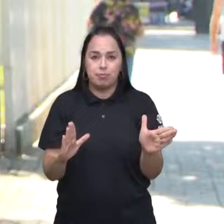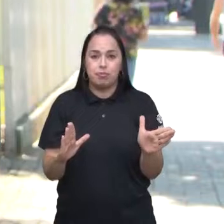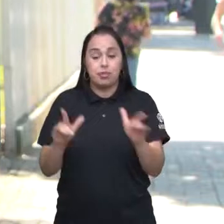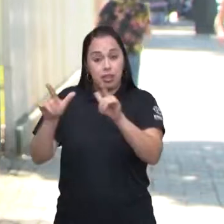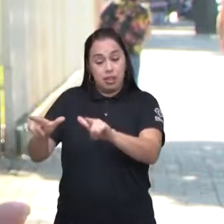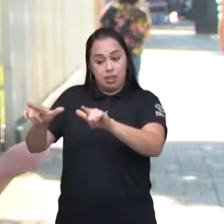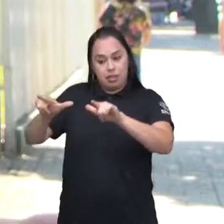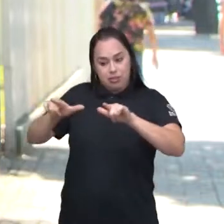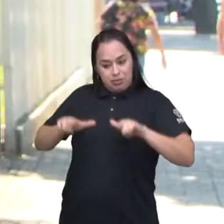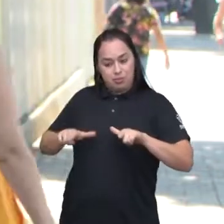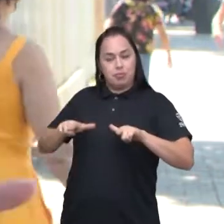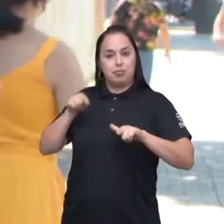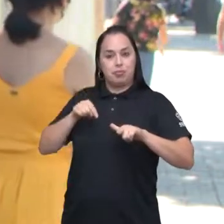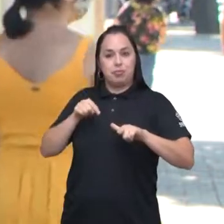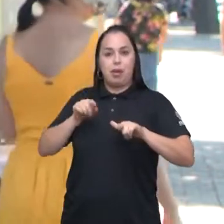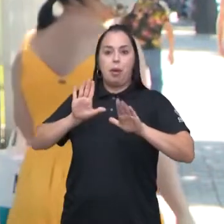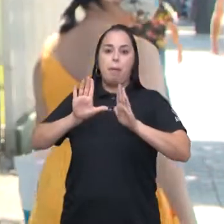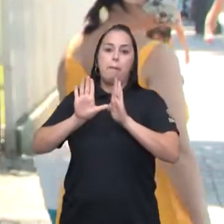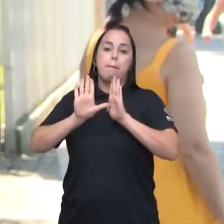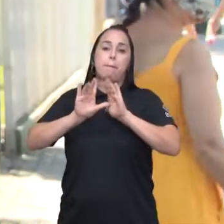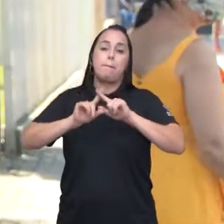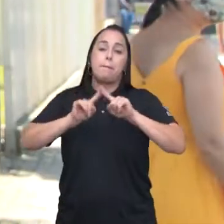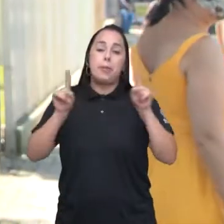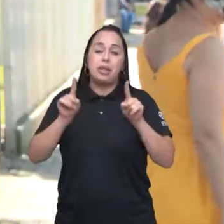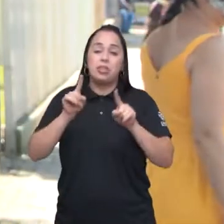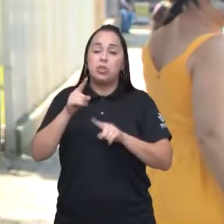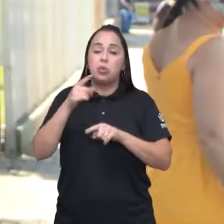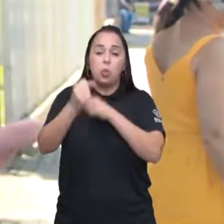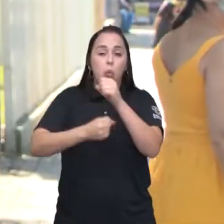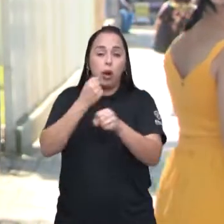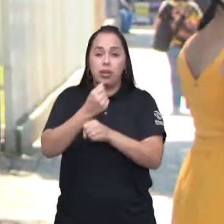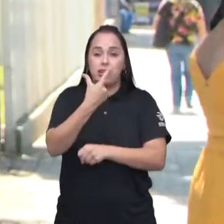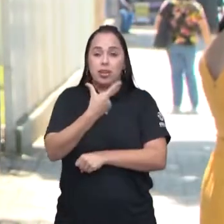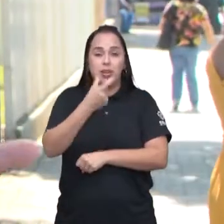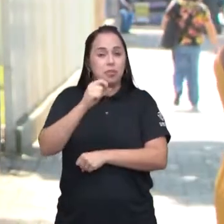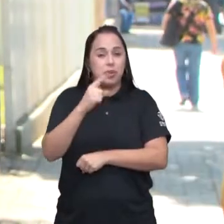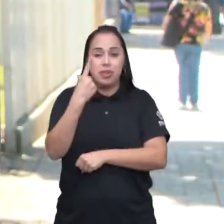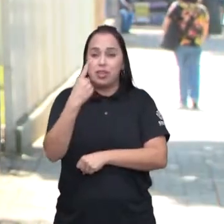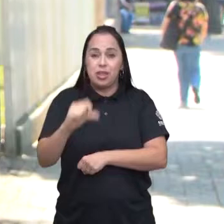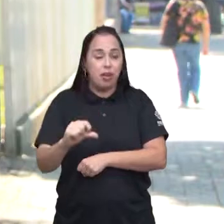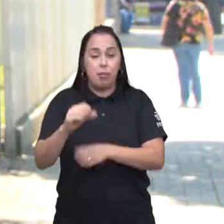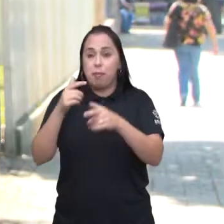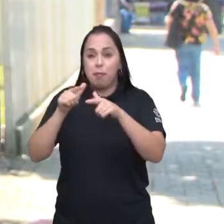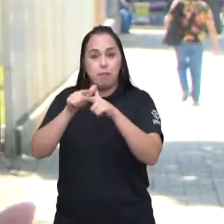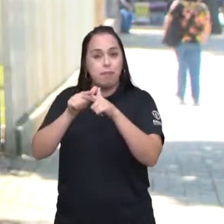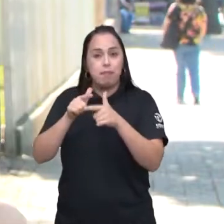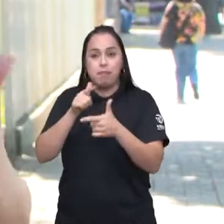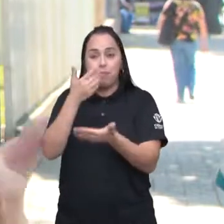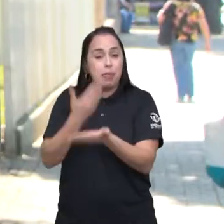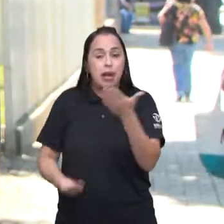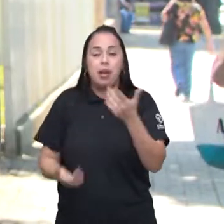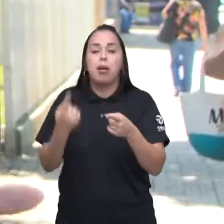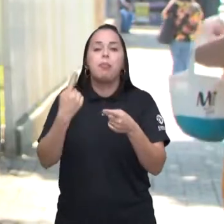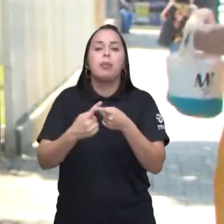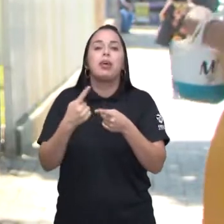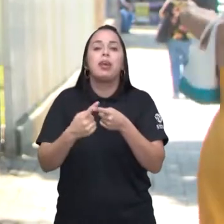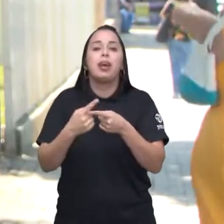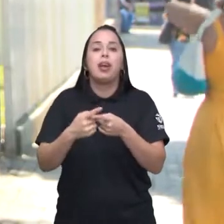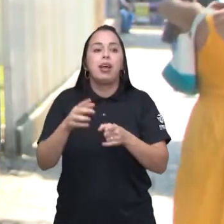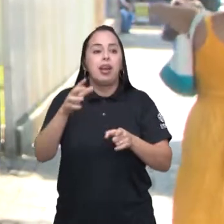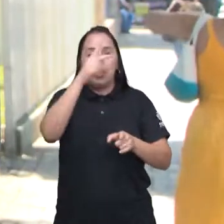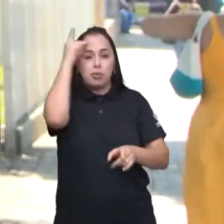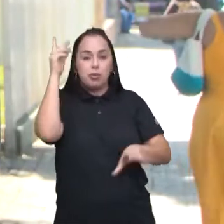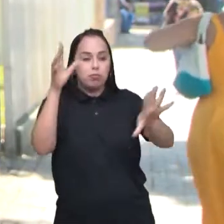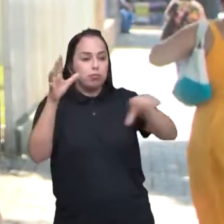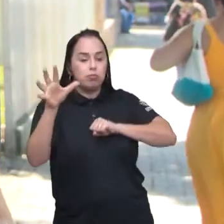Panamericana de saúde o título foi perdido em 2019 Vale lembrar que as vacinas protegem que